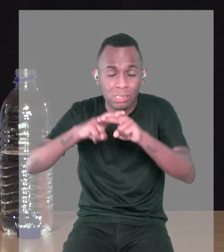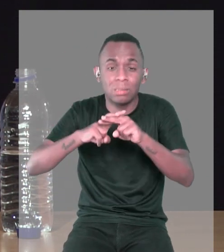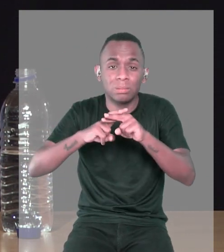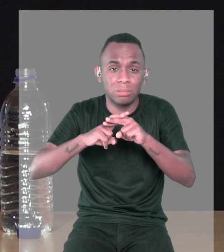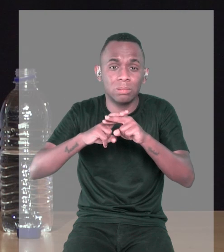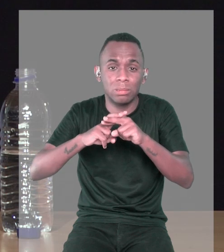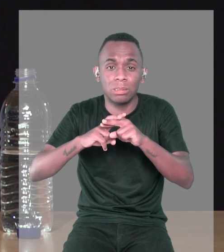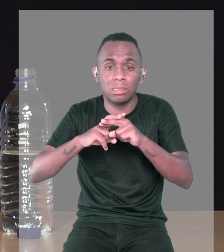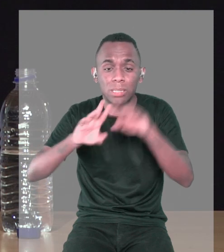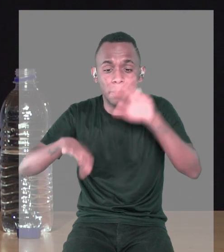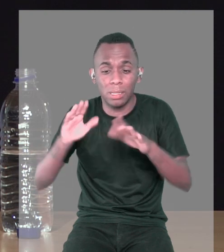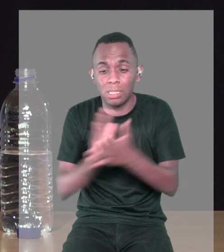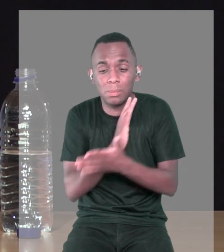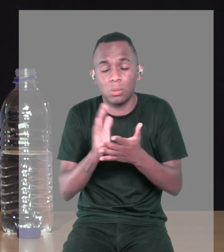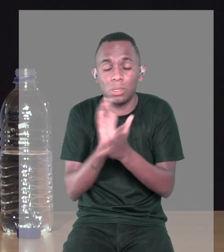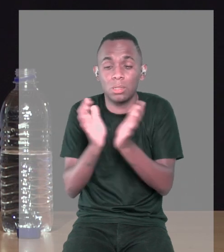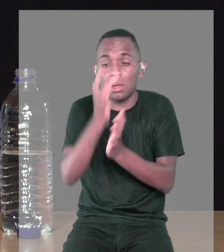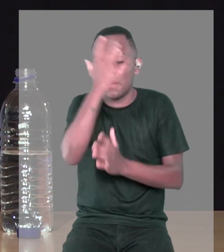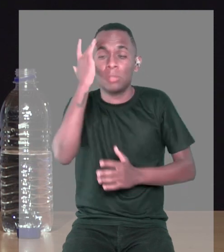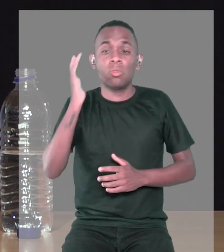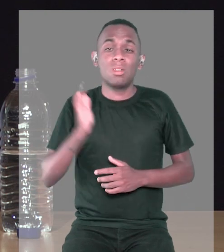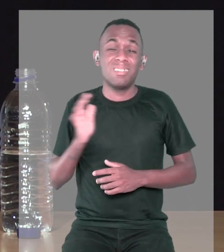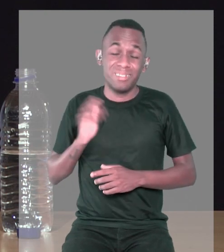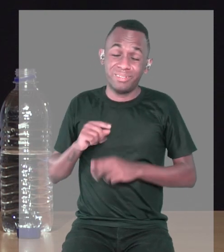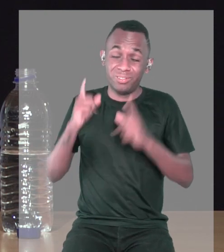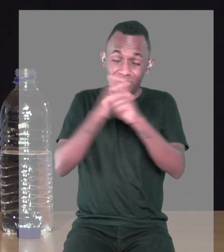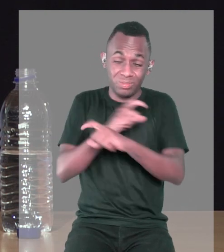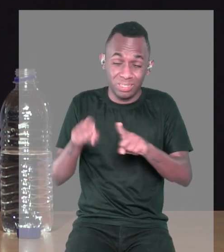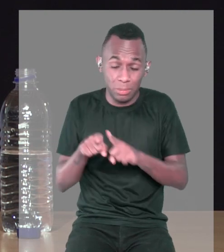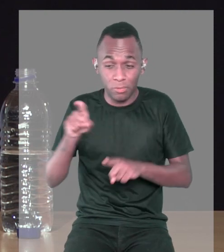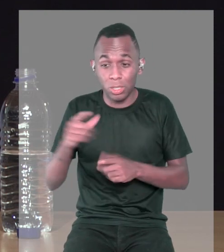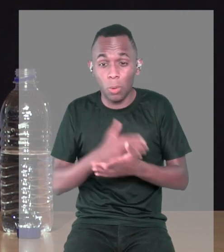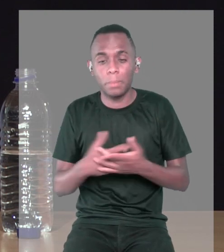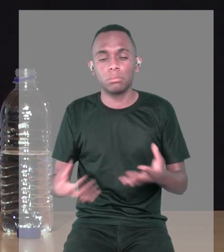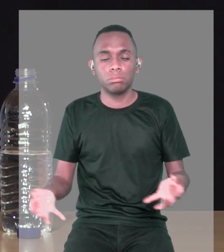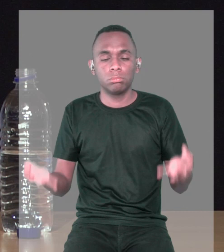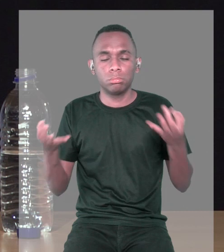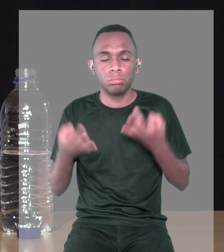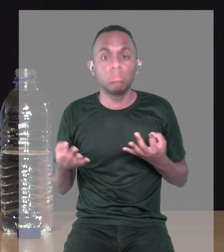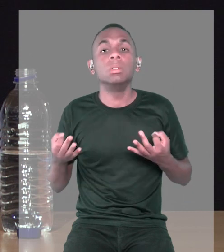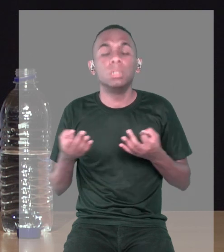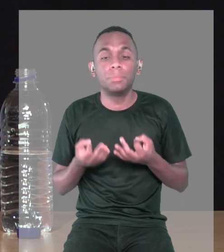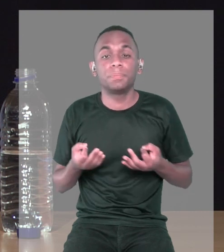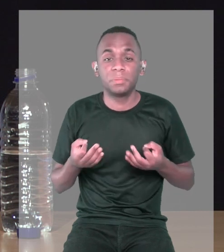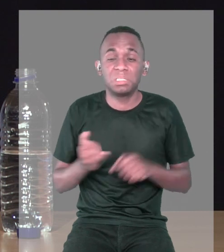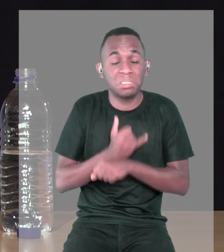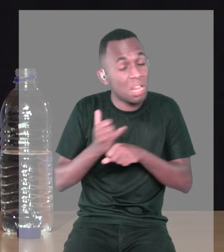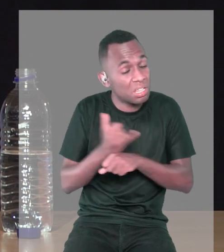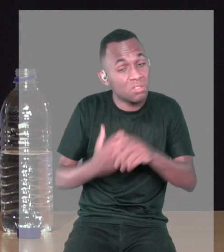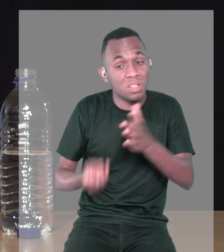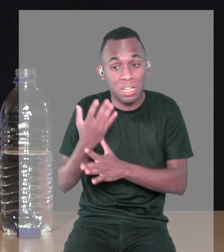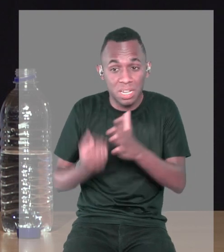má vontade da classe médica. Você se iniciou na yoga, tomava posse de si, administrando suas